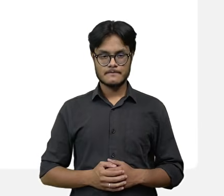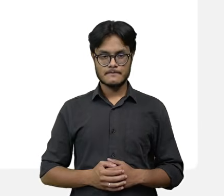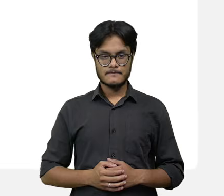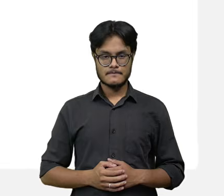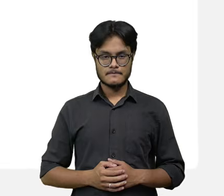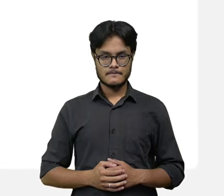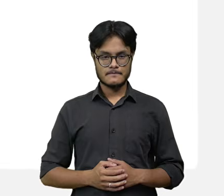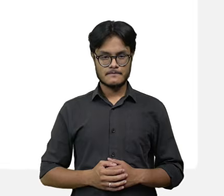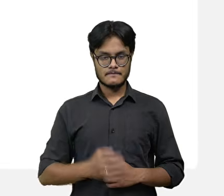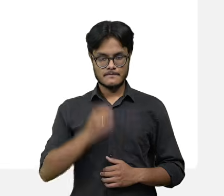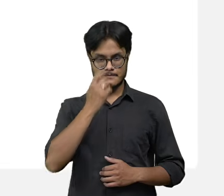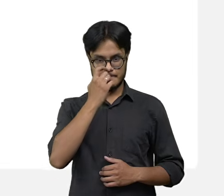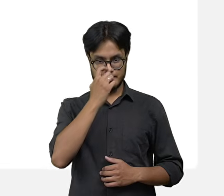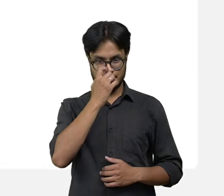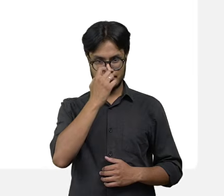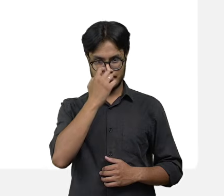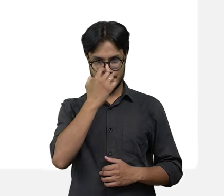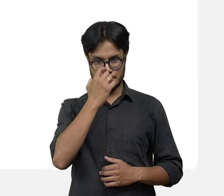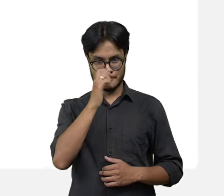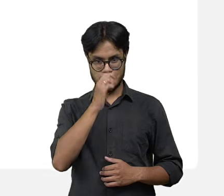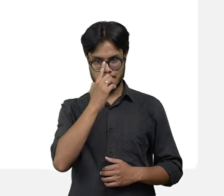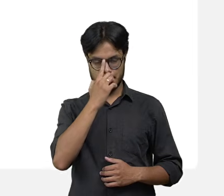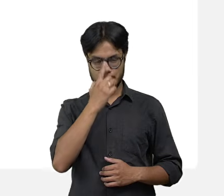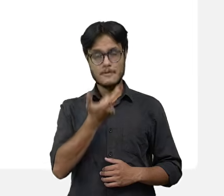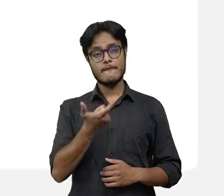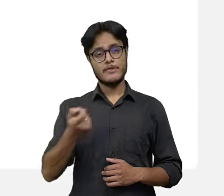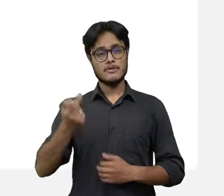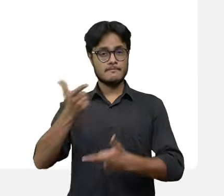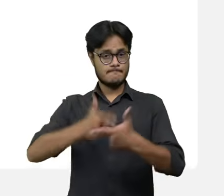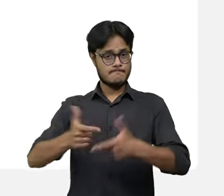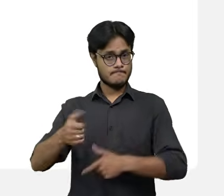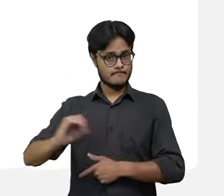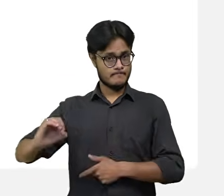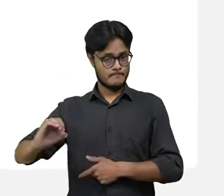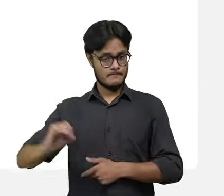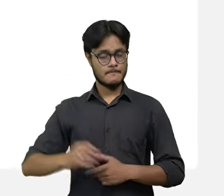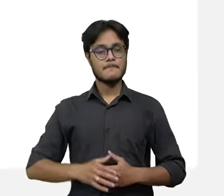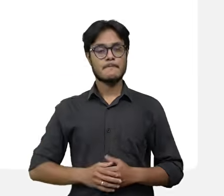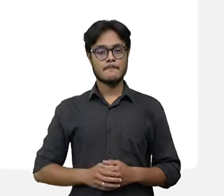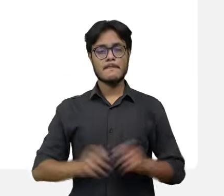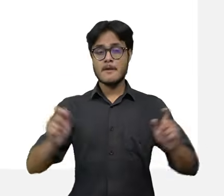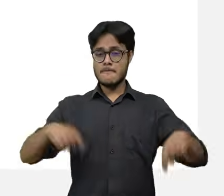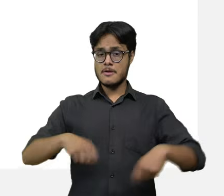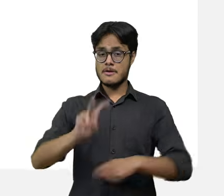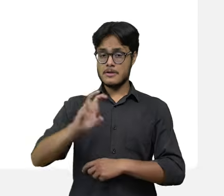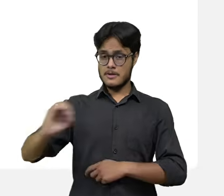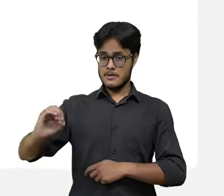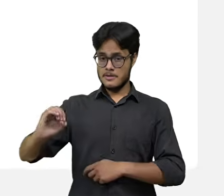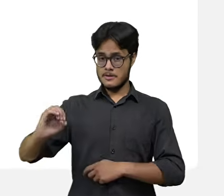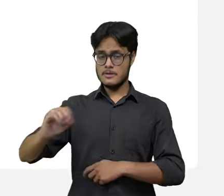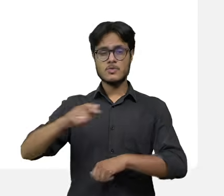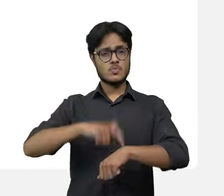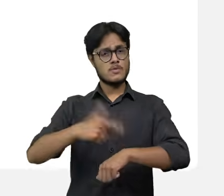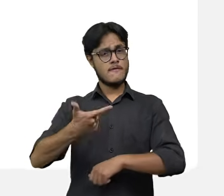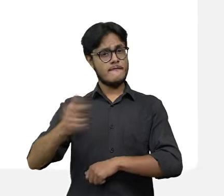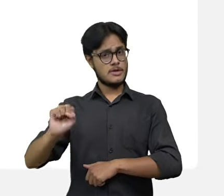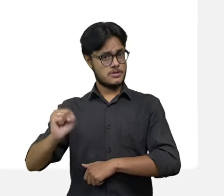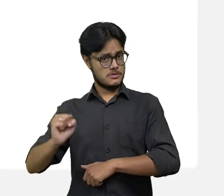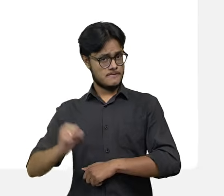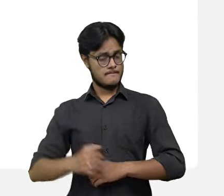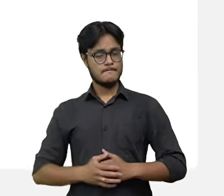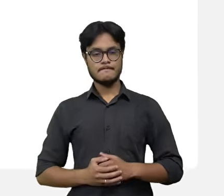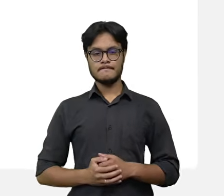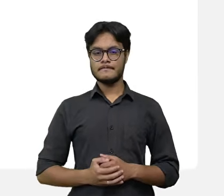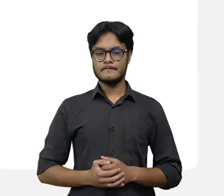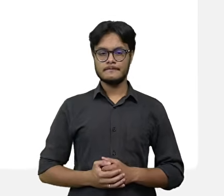20% é 20 por 100, 0,2. Potência é 500 e o tempo é 20